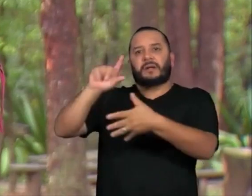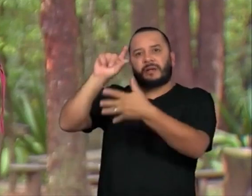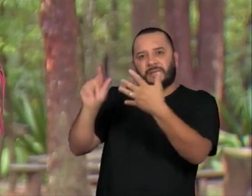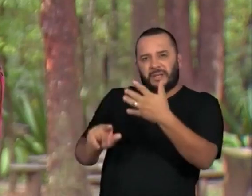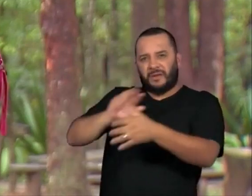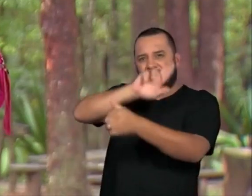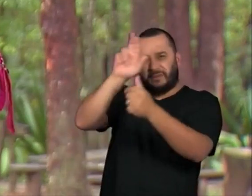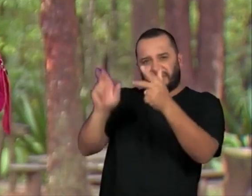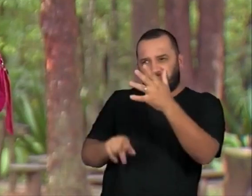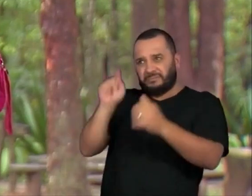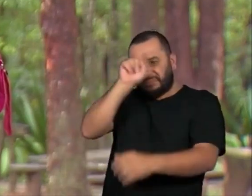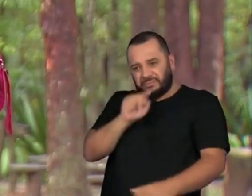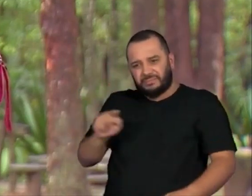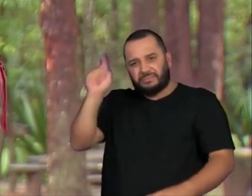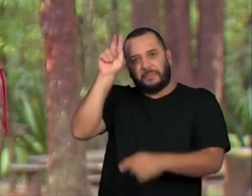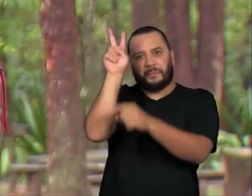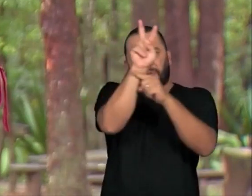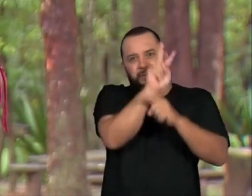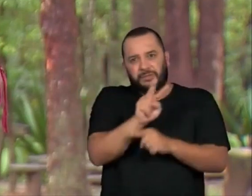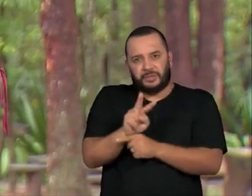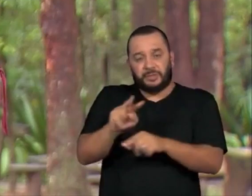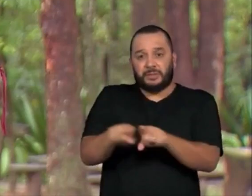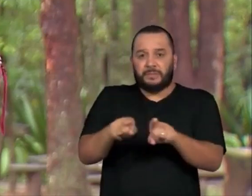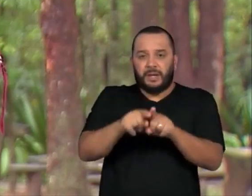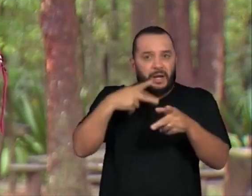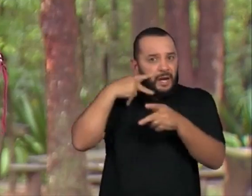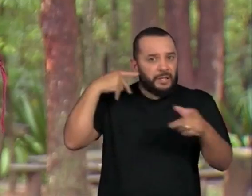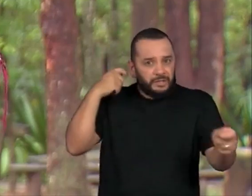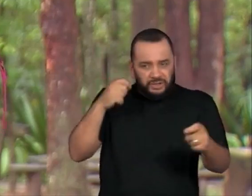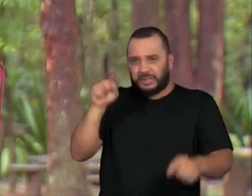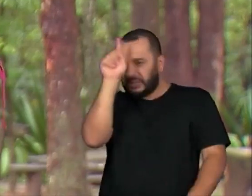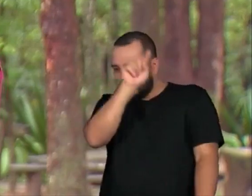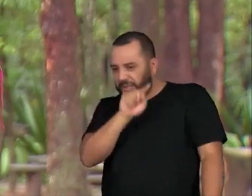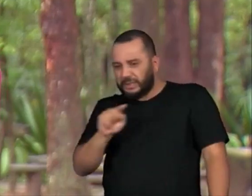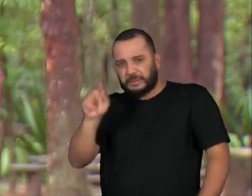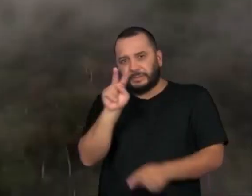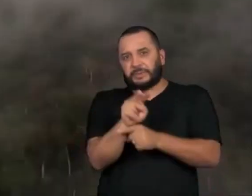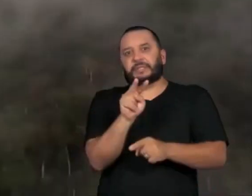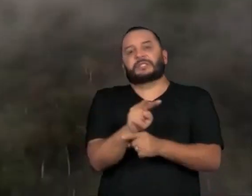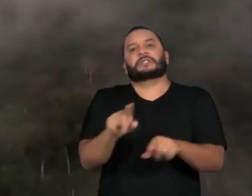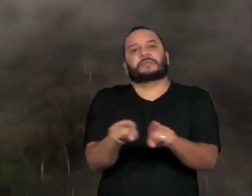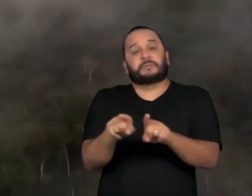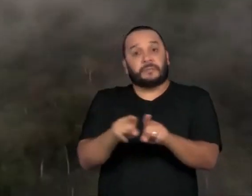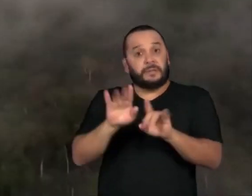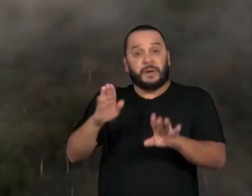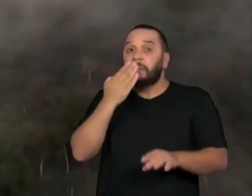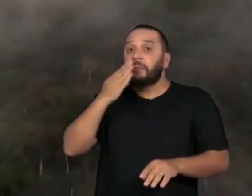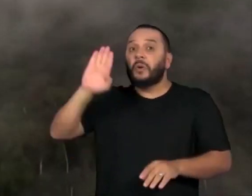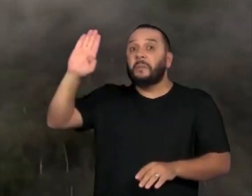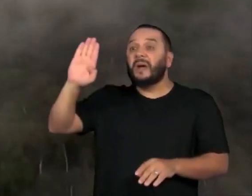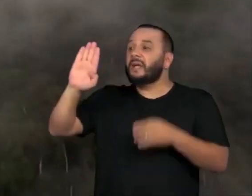não faltam desafios para a promessa virar realidade.